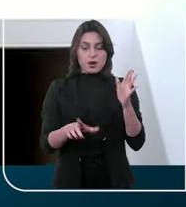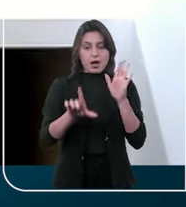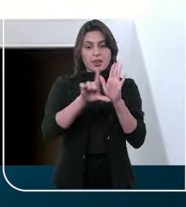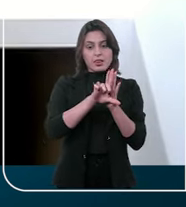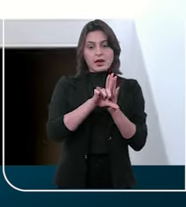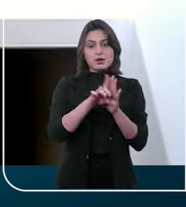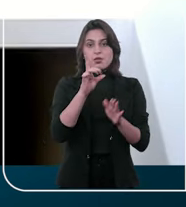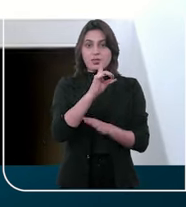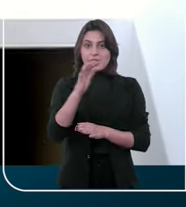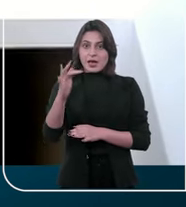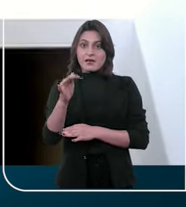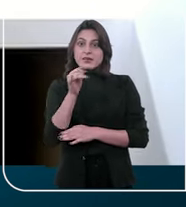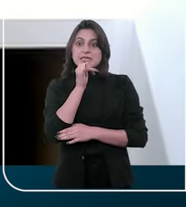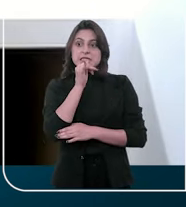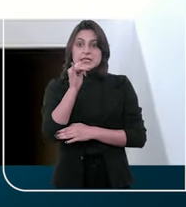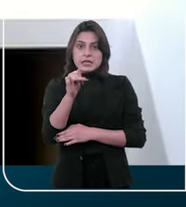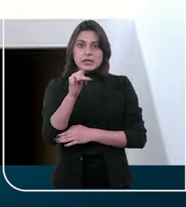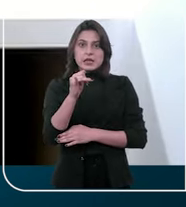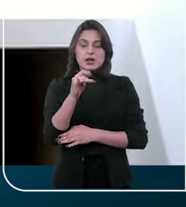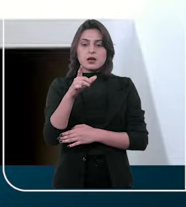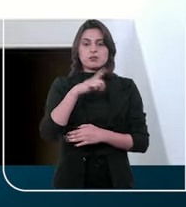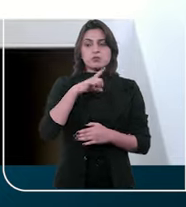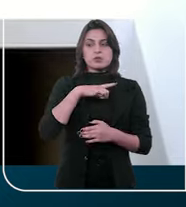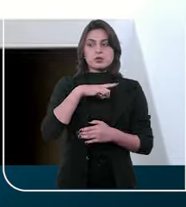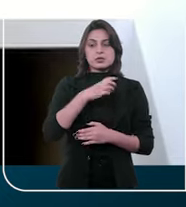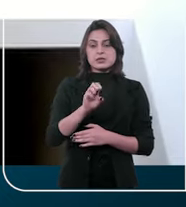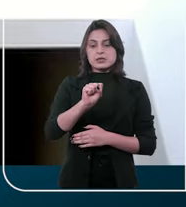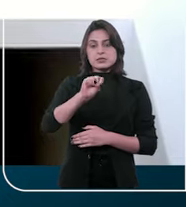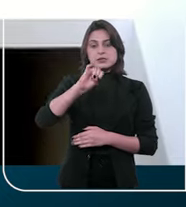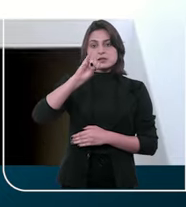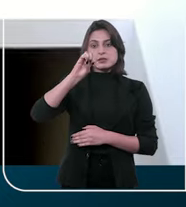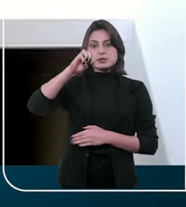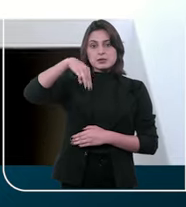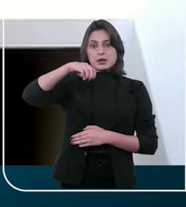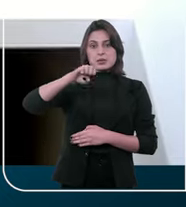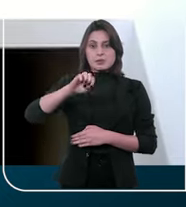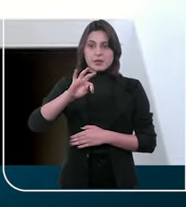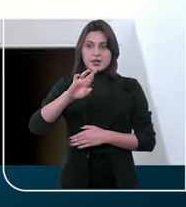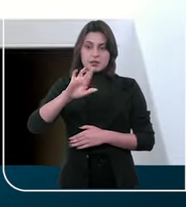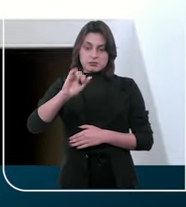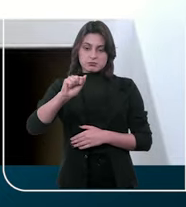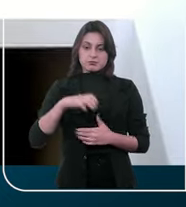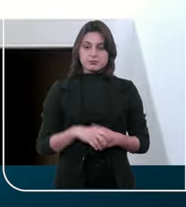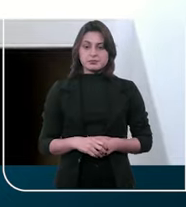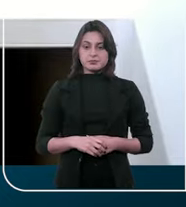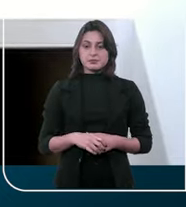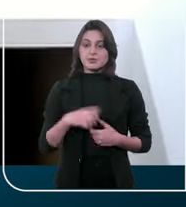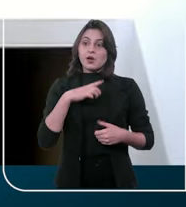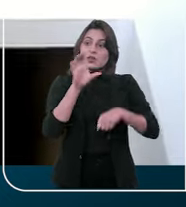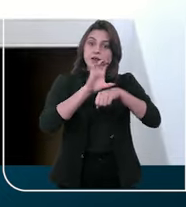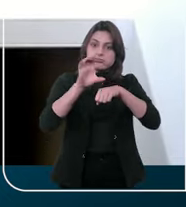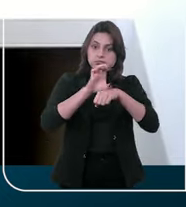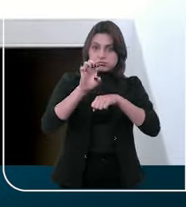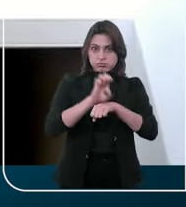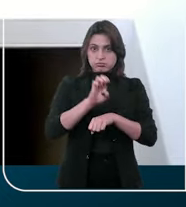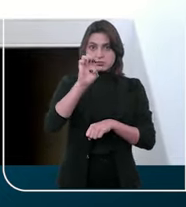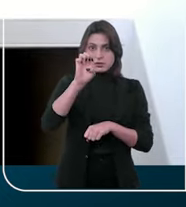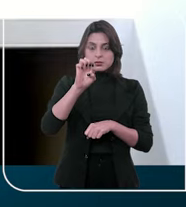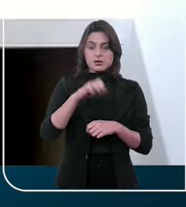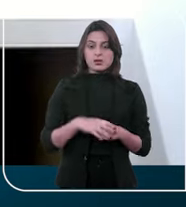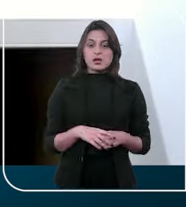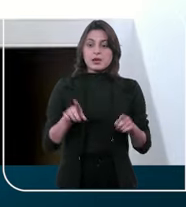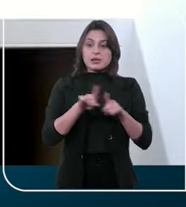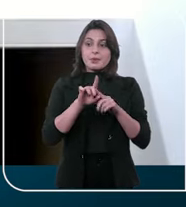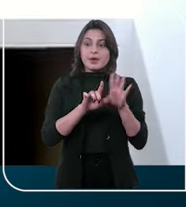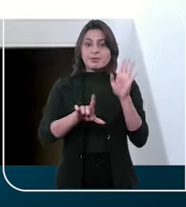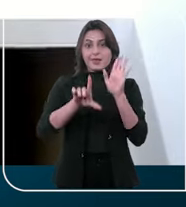simetria. Então, haviam diversas previsões constitucionais nas Constituições Estaduais e na Lei Orgânica do DF prevendo foro